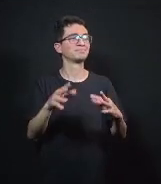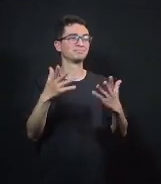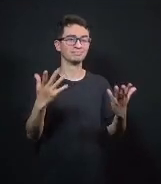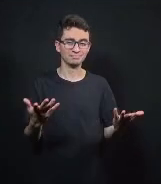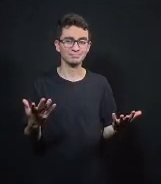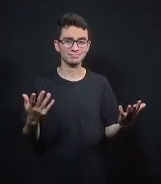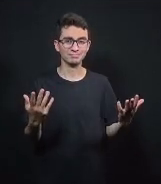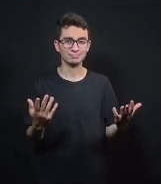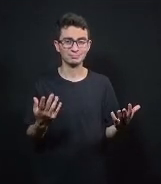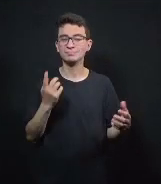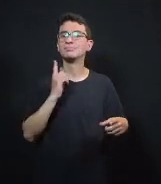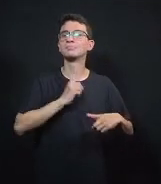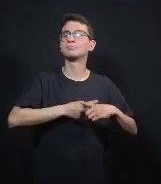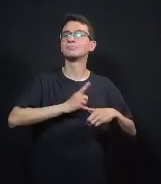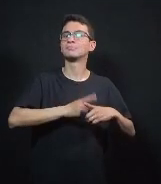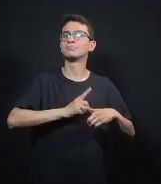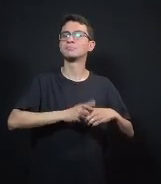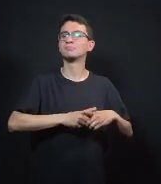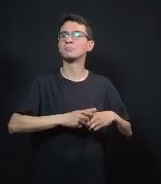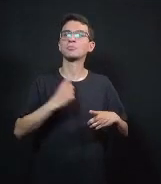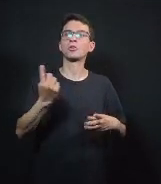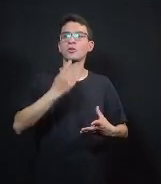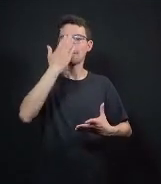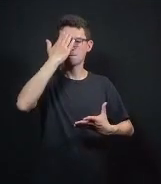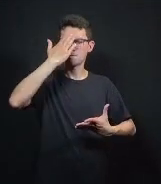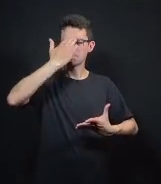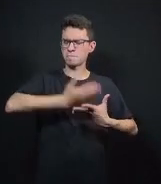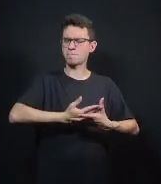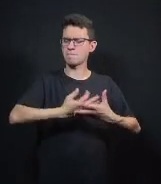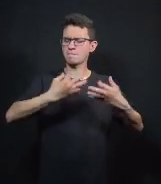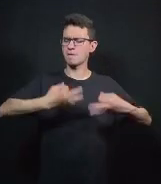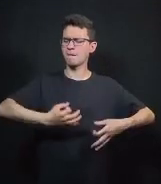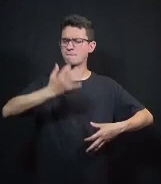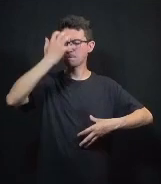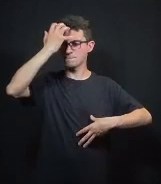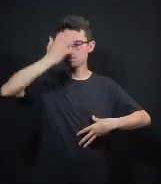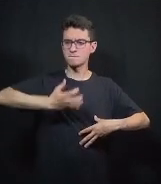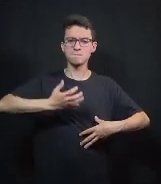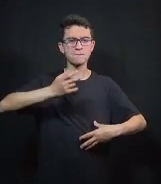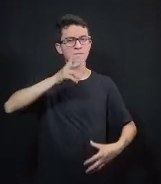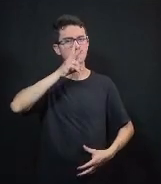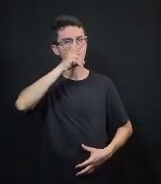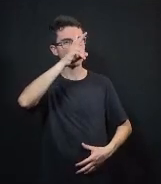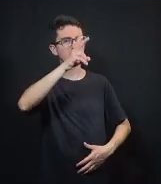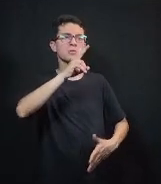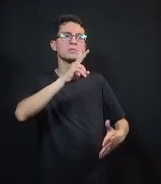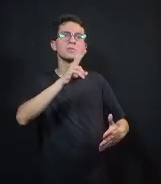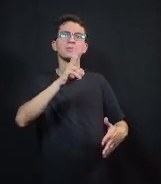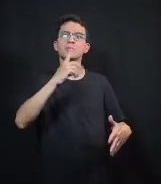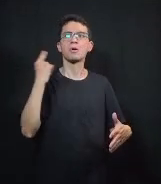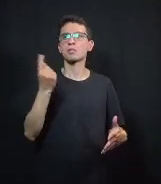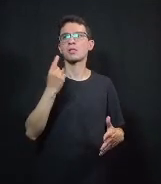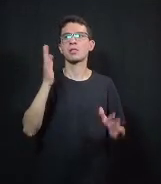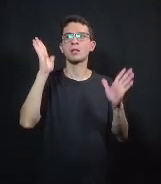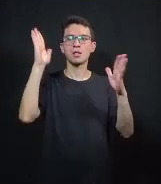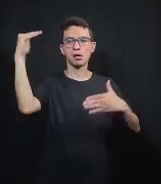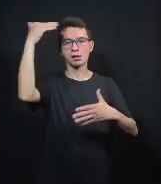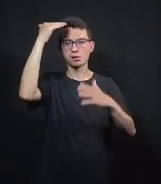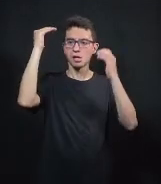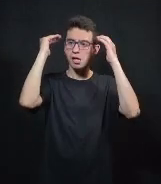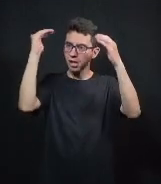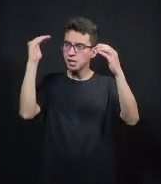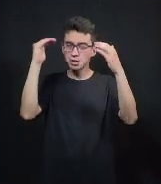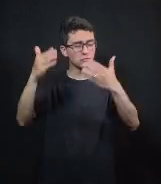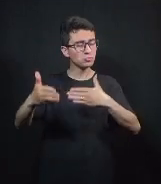essas nossas convicções que já são fortes, né? E fazer a gente receber qualquer coisa que confirma as nossas